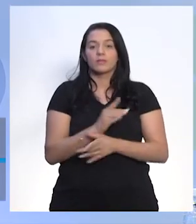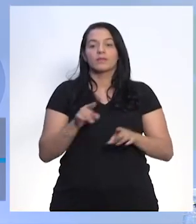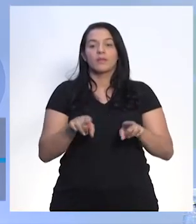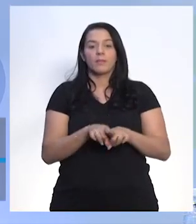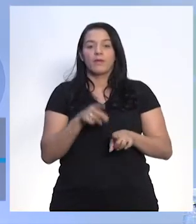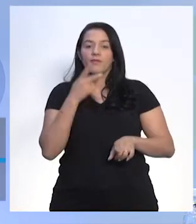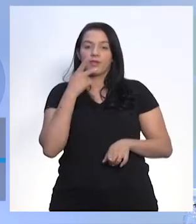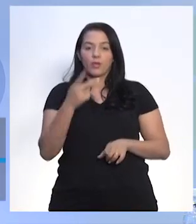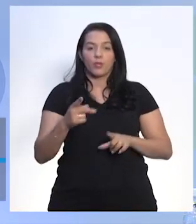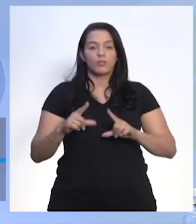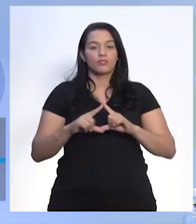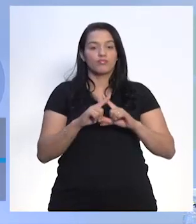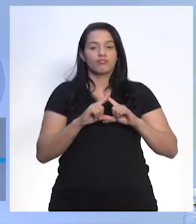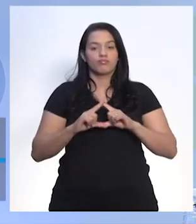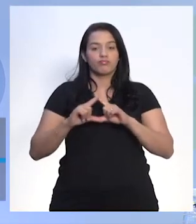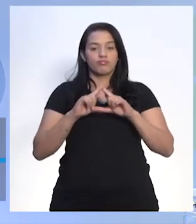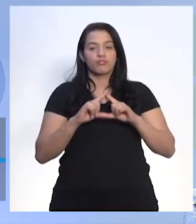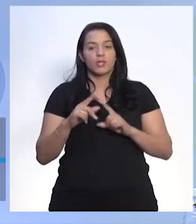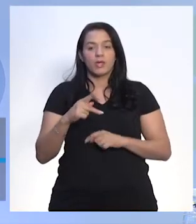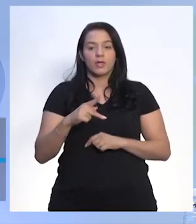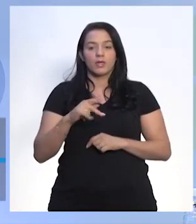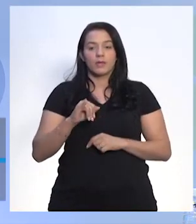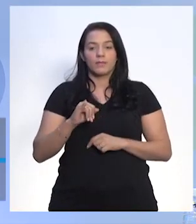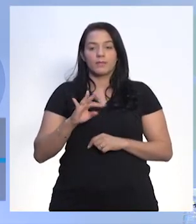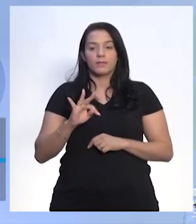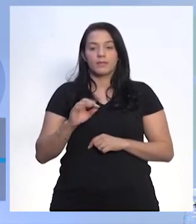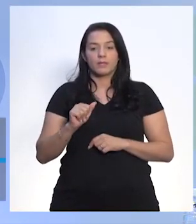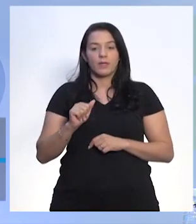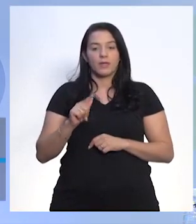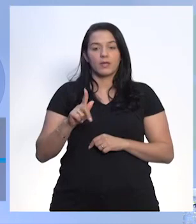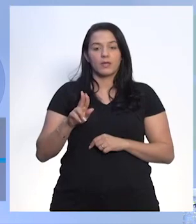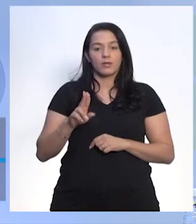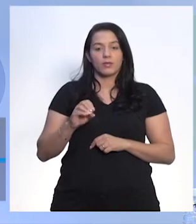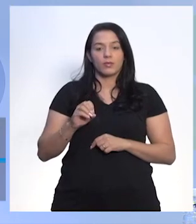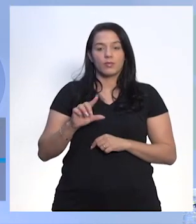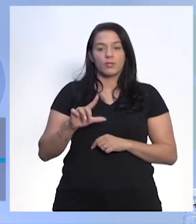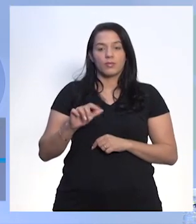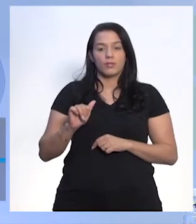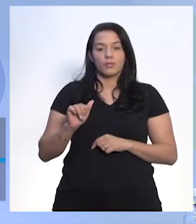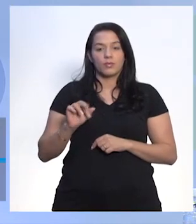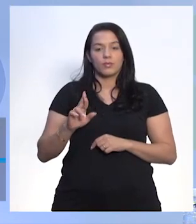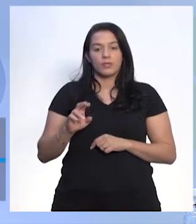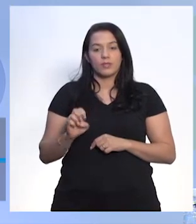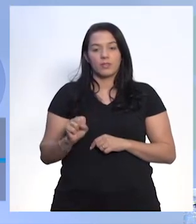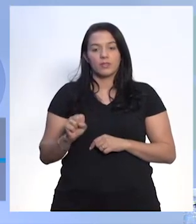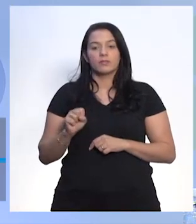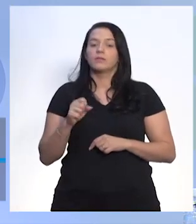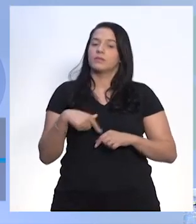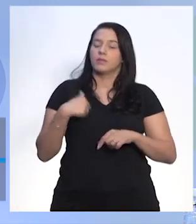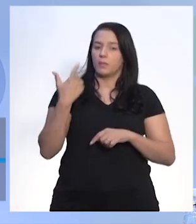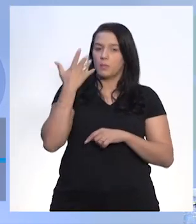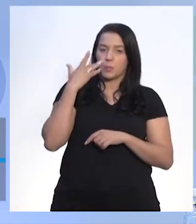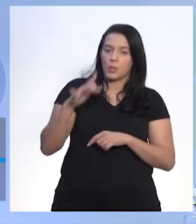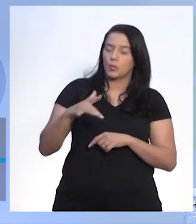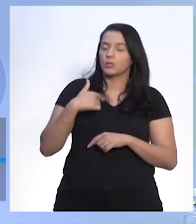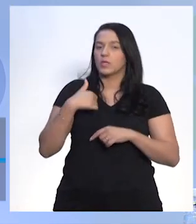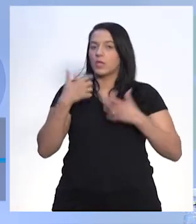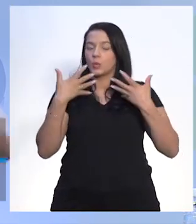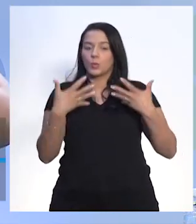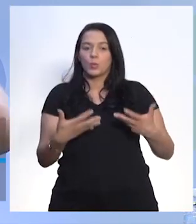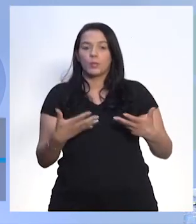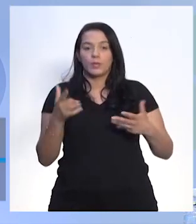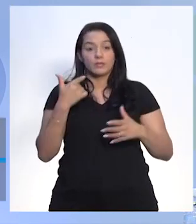né? Sim, parece. Pitágoras, eu acho que talvez eu não ia conseguir pensar nesse modelo. Se você conseguiu, até depois manda para a gente como